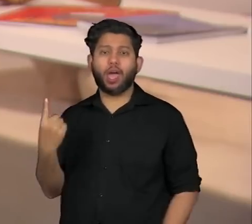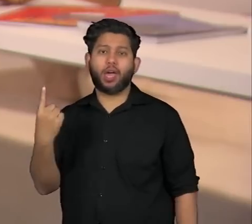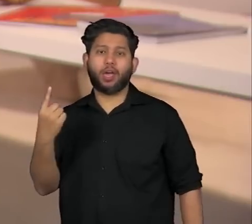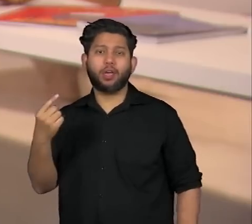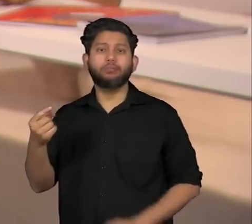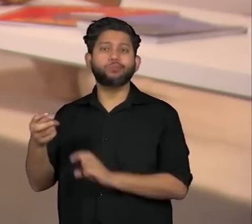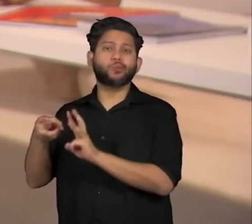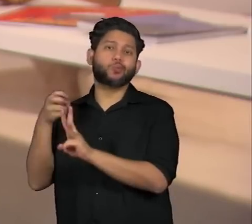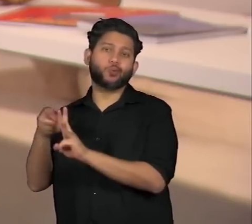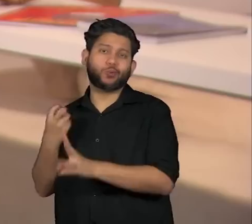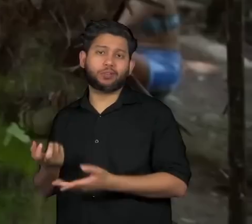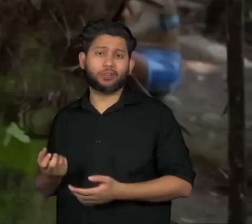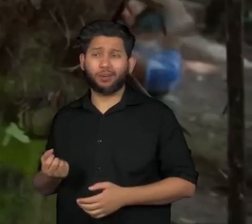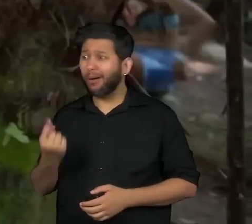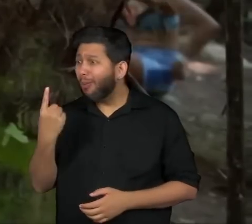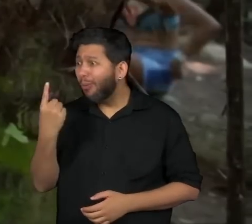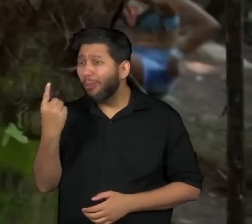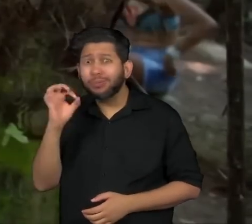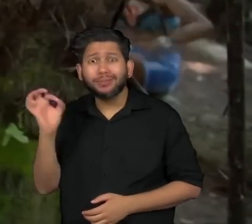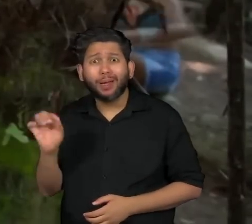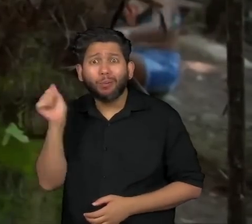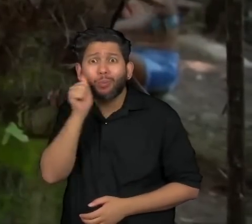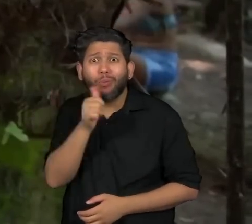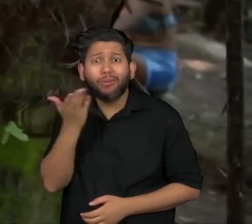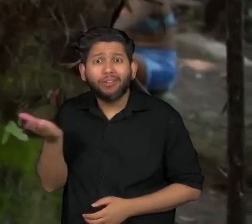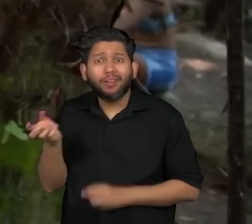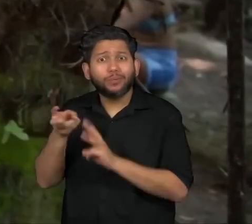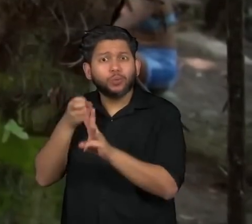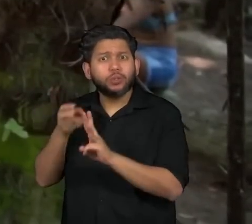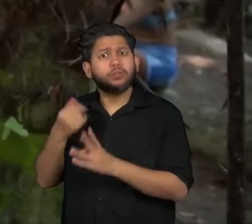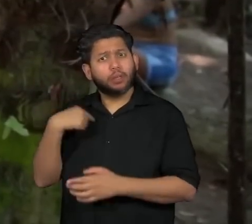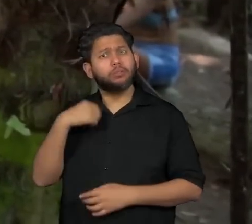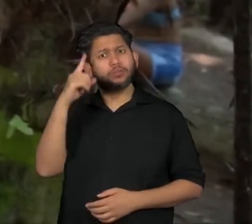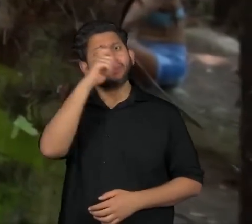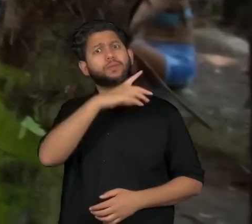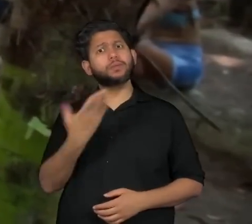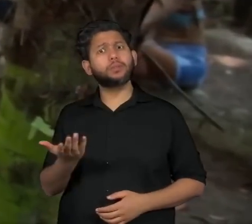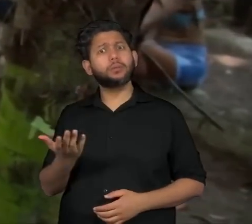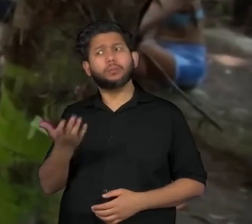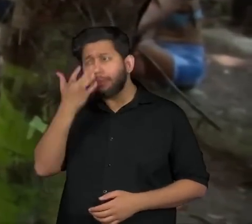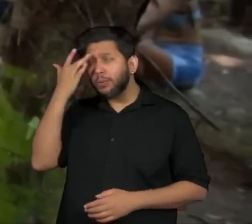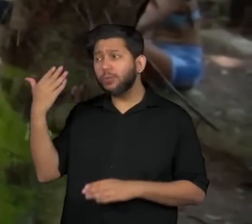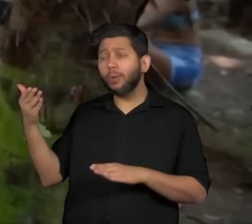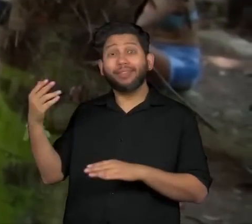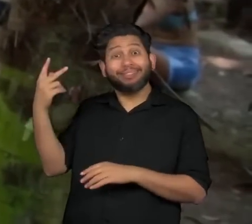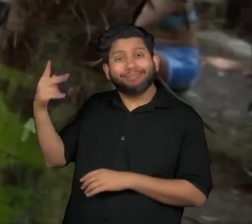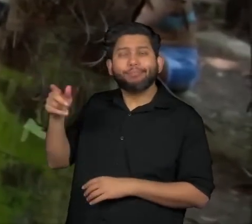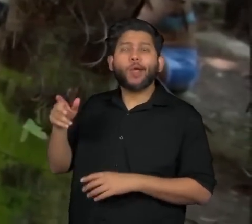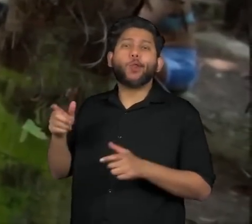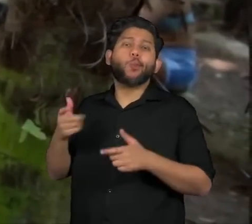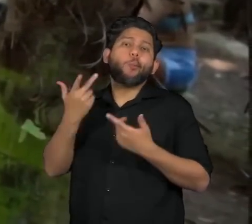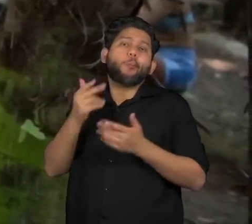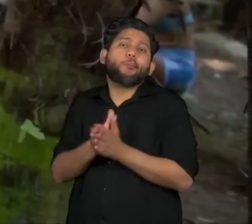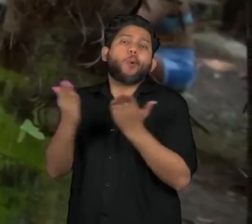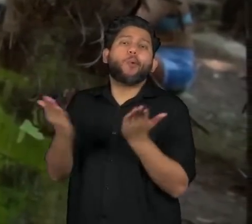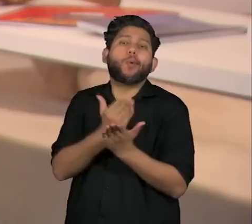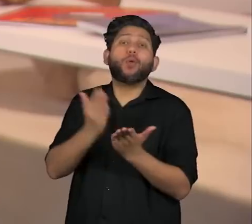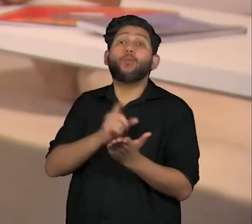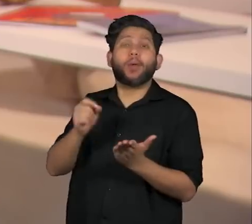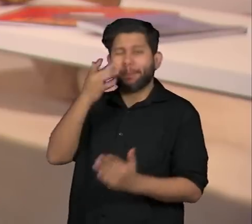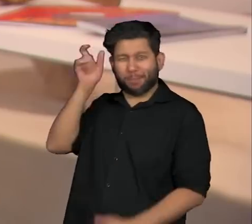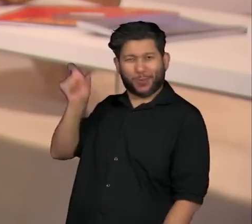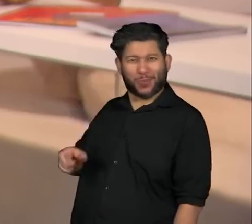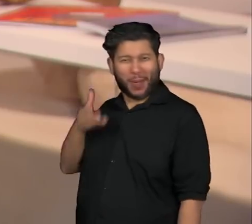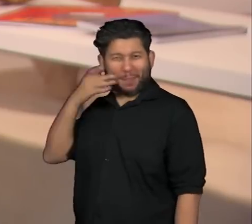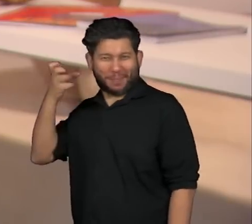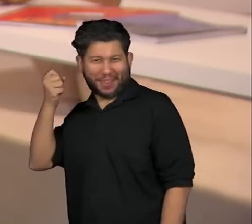mulheres. E nós queríamos provar que não. É difícil você ter um indígena contando a história de indígena. Às vezes era o branco falando do indígena. Então